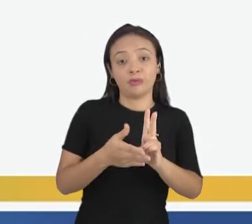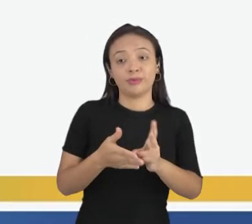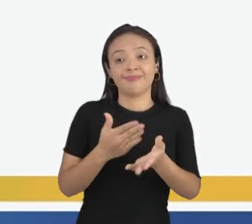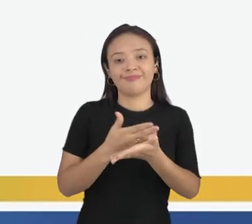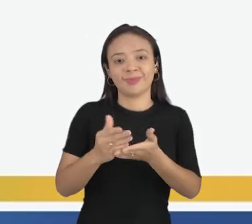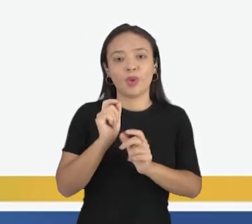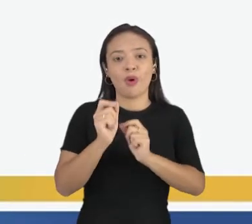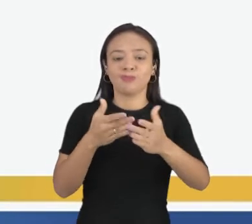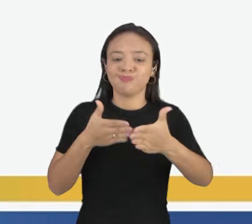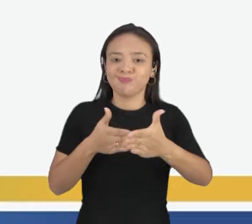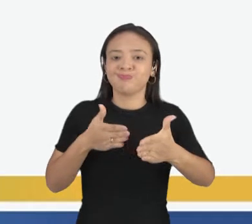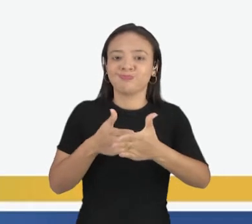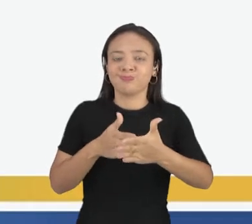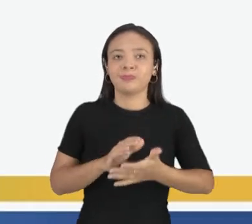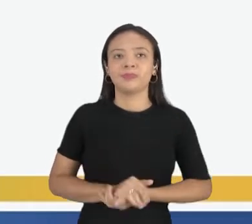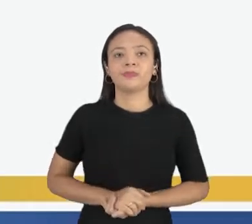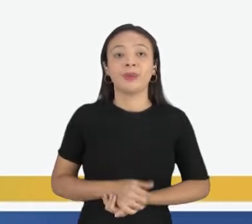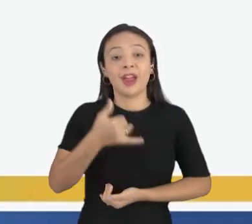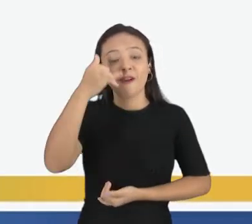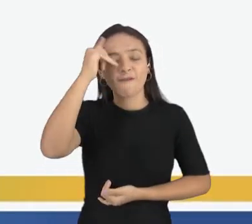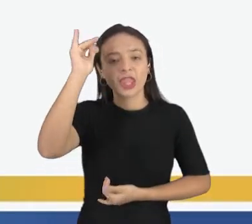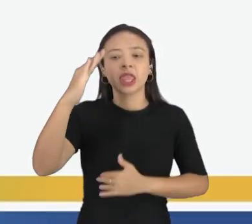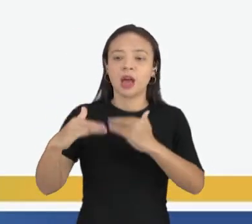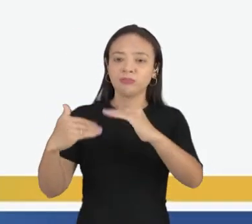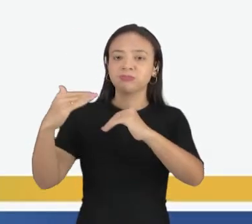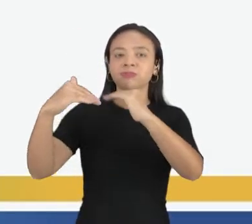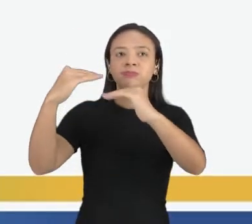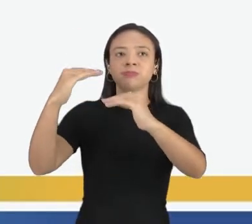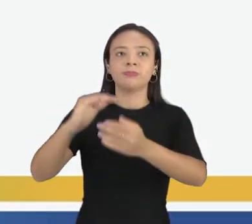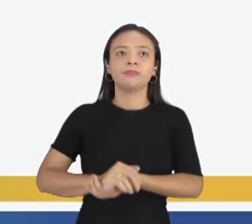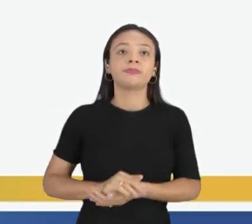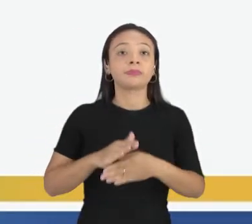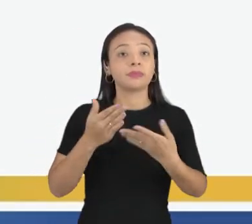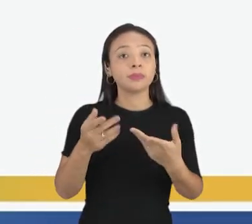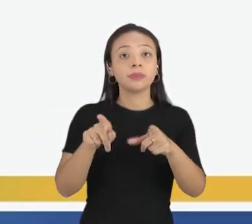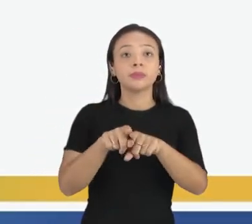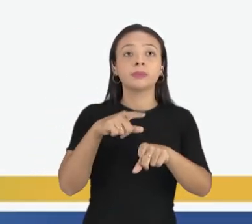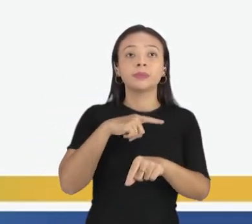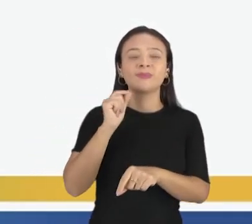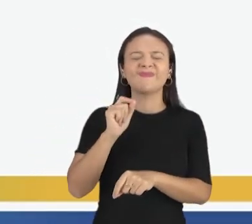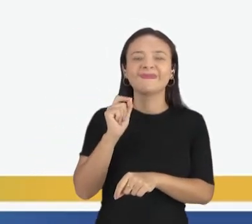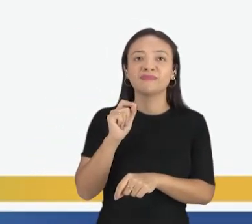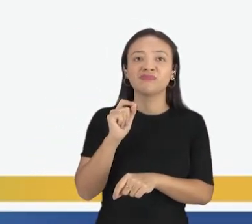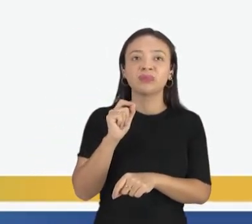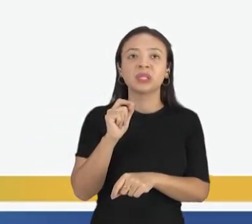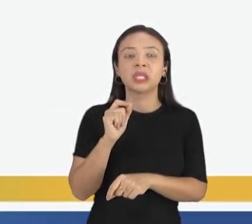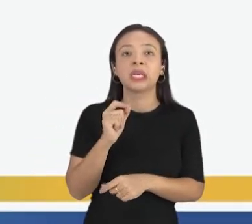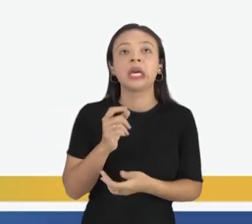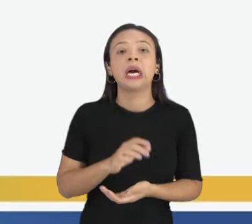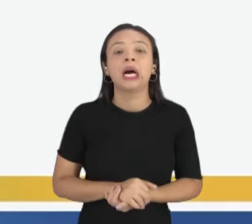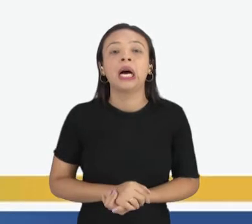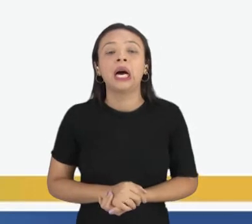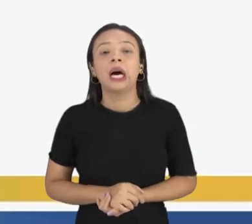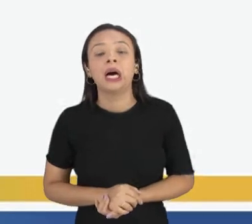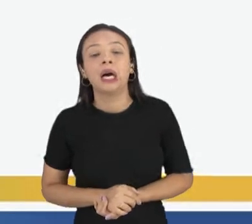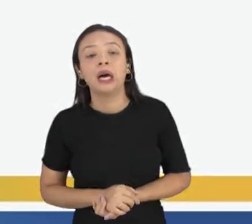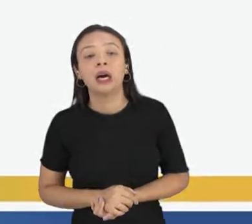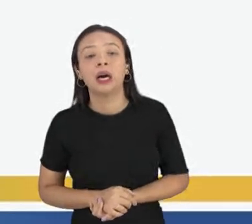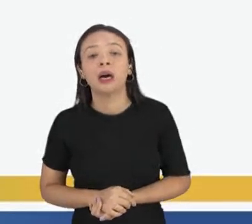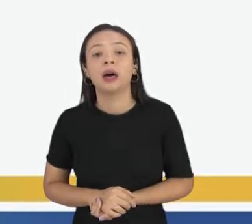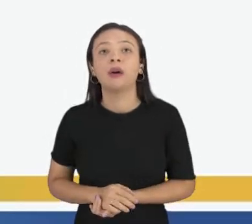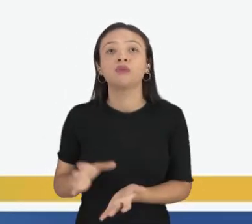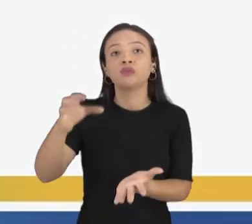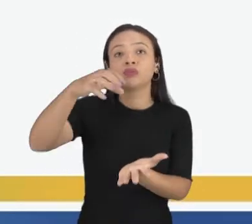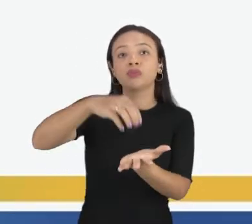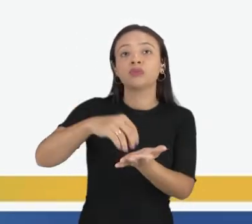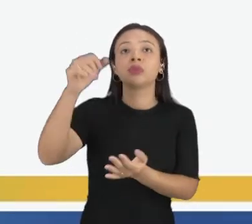processo de modernização, tá bom, pessoal? Aí, então, a gente tem, né, a Fundação Nacional do Índio, que é em